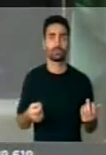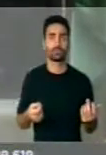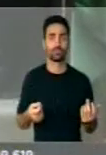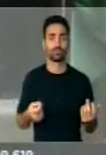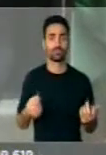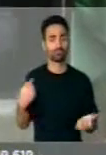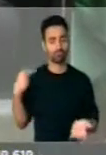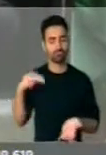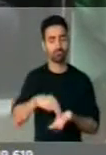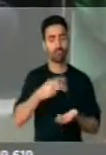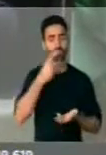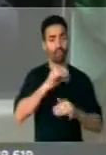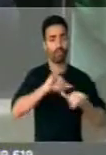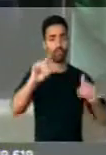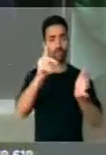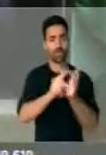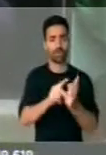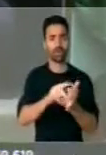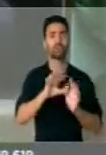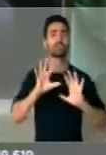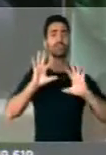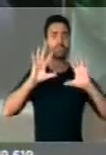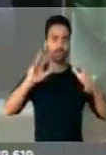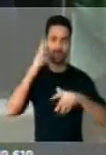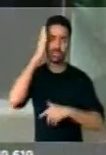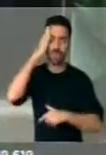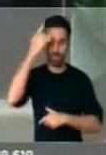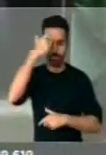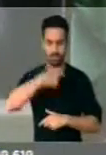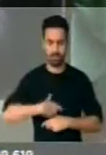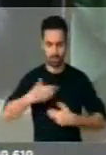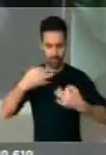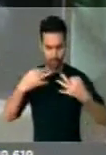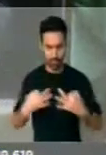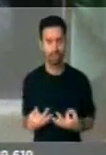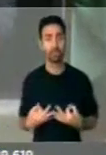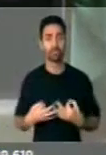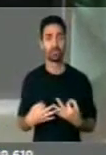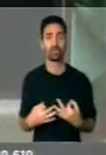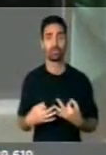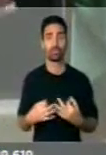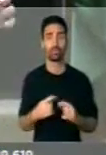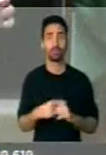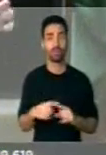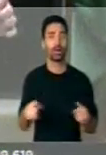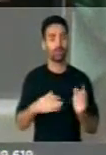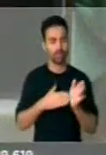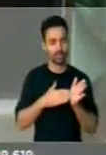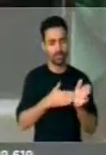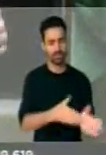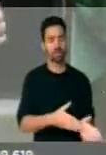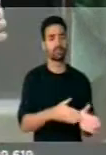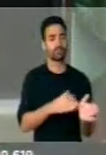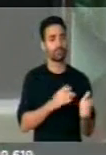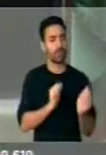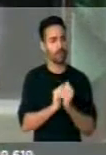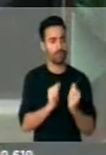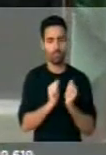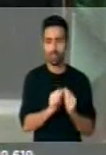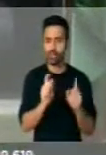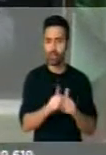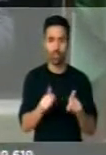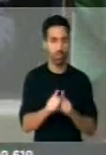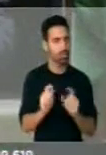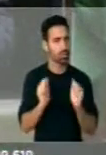Deputados. Todos sabem que eu sou íntegro, que eu sou autêntico, mas sou leal, sou companheiro.